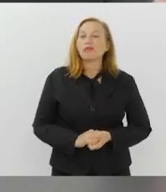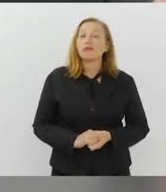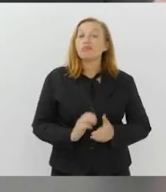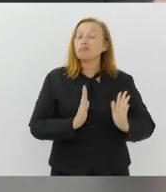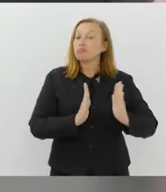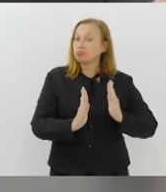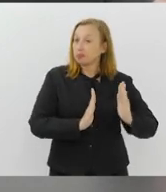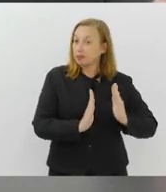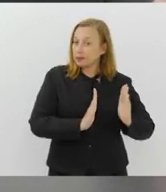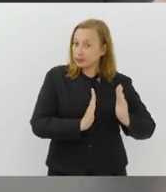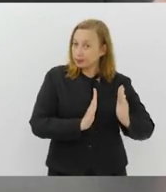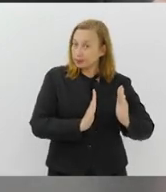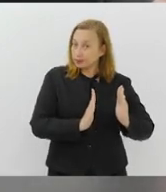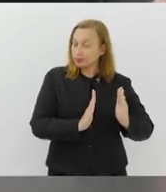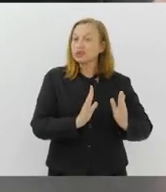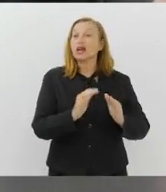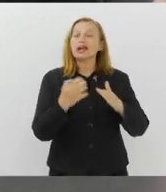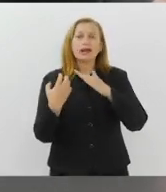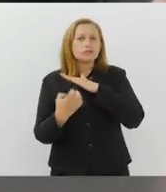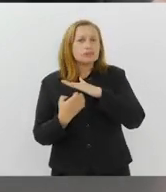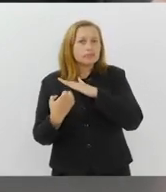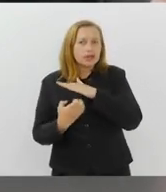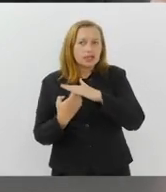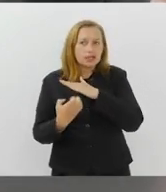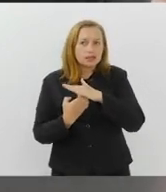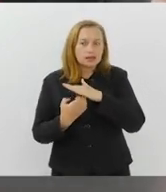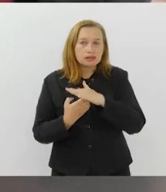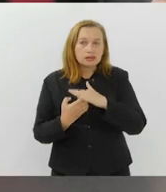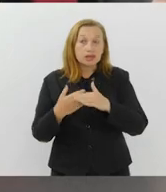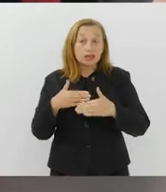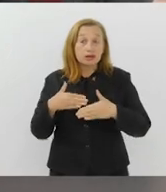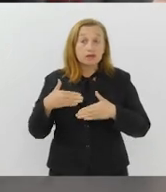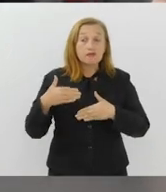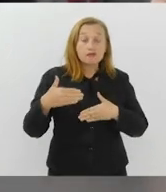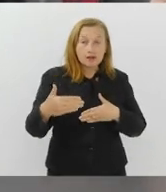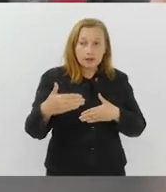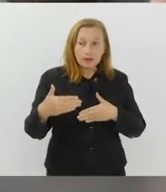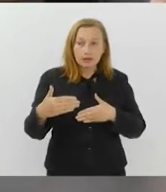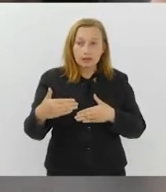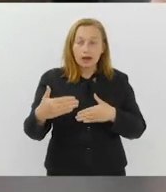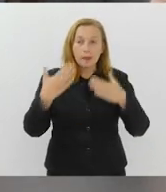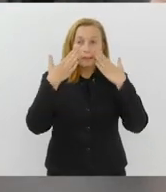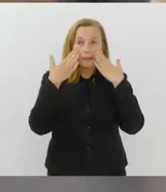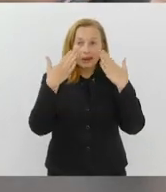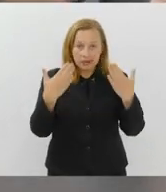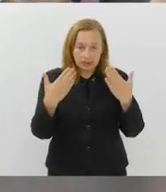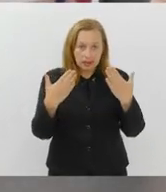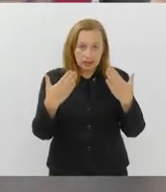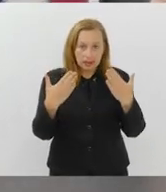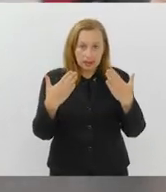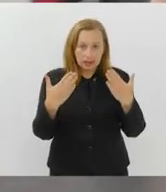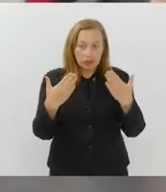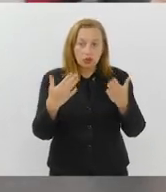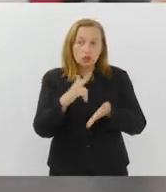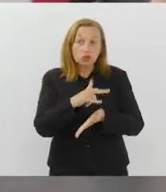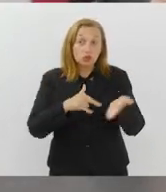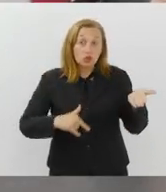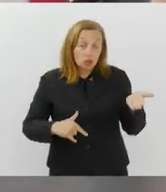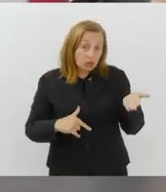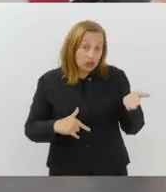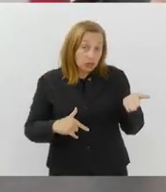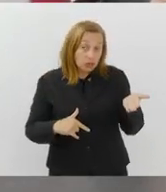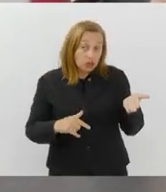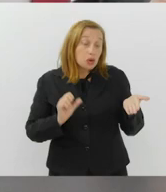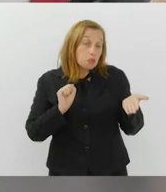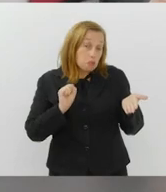prazo que as empresas terão daqui adiante apresentar os documentos que